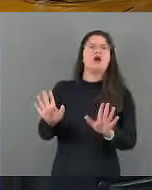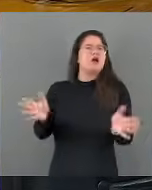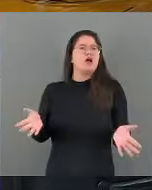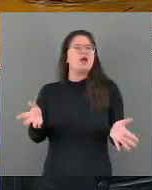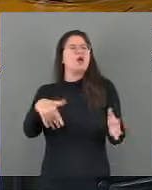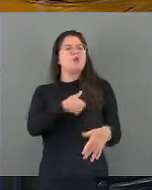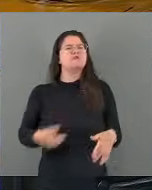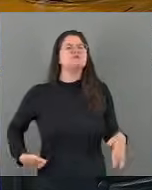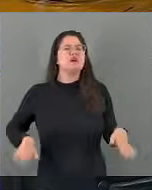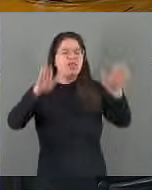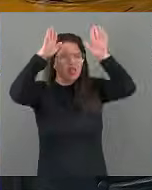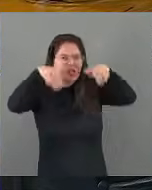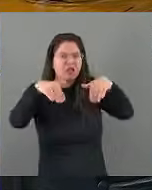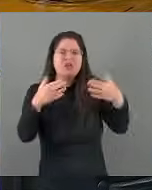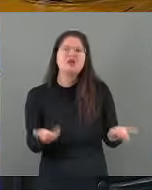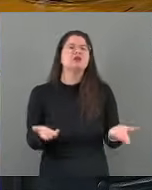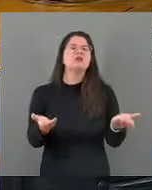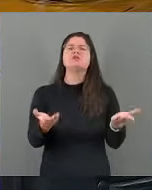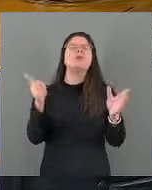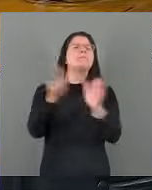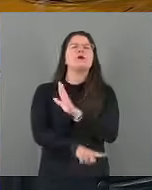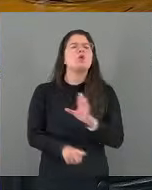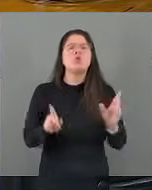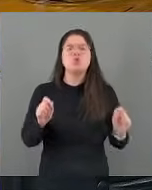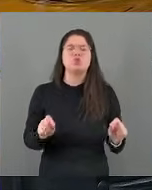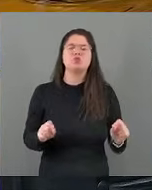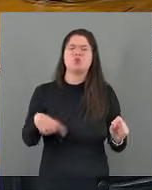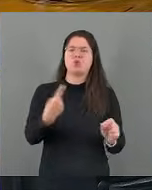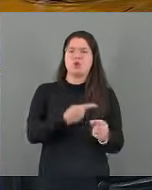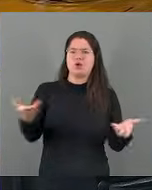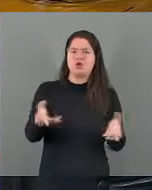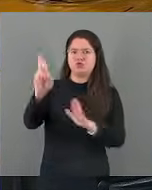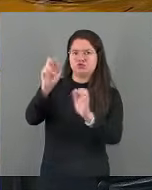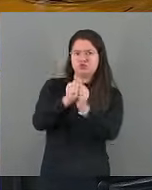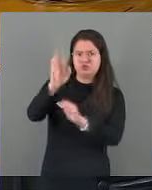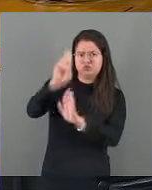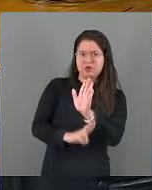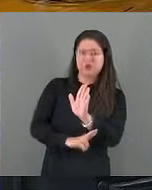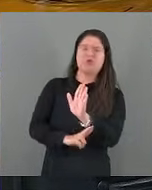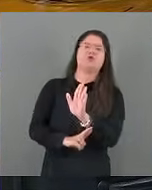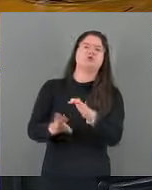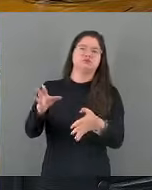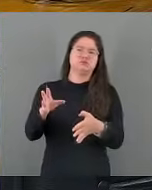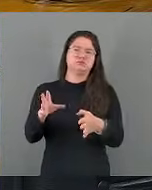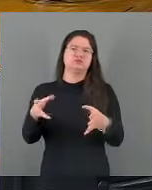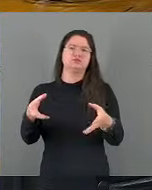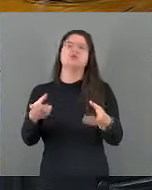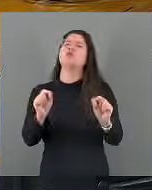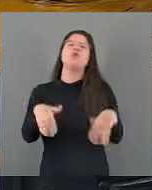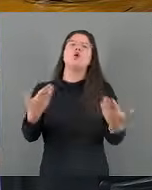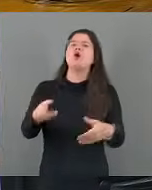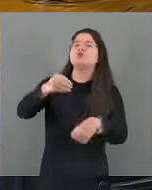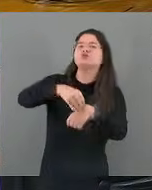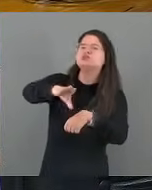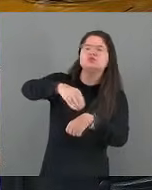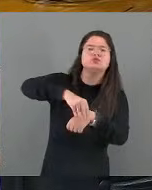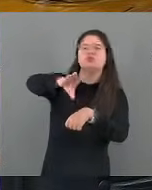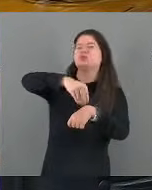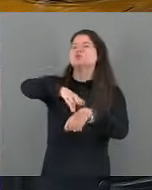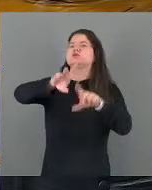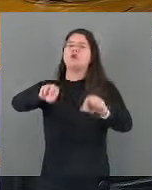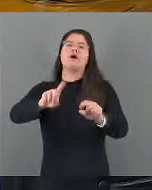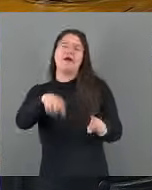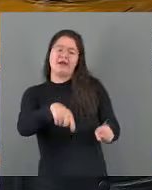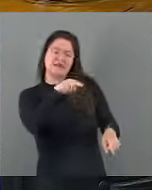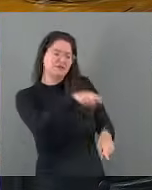cabeça e ceder. Eu lhe pergunto, exatamente, nós estamos aqui com o relator do PL Antifacção, que sugestão o senhor daria para dizer, olha, isso